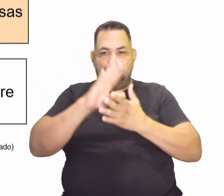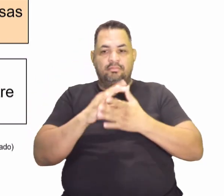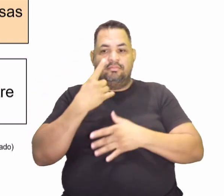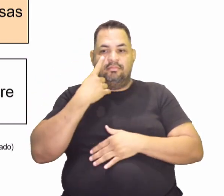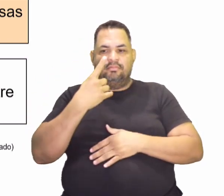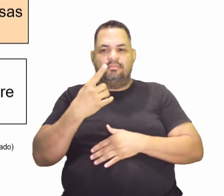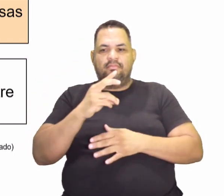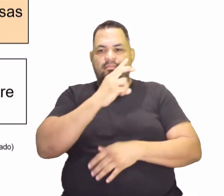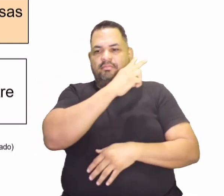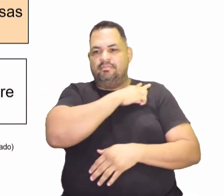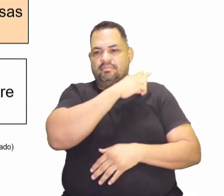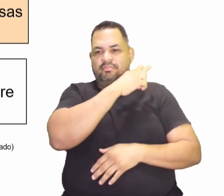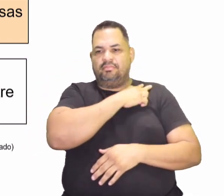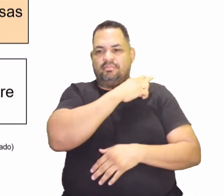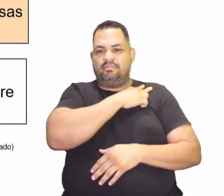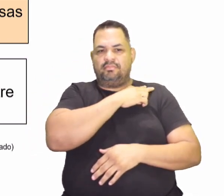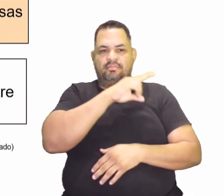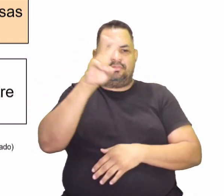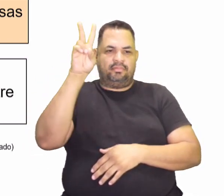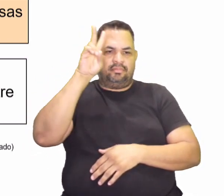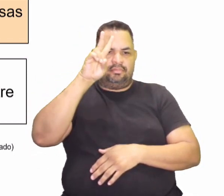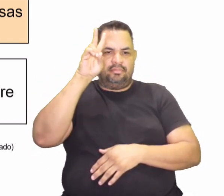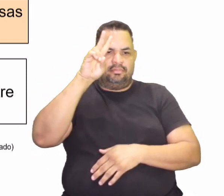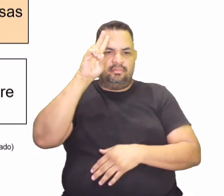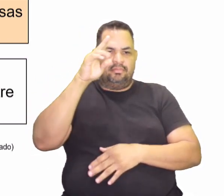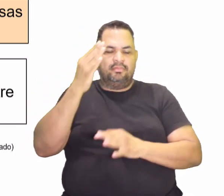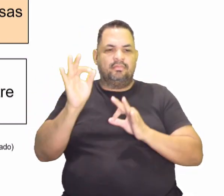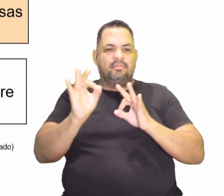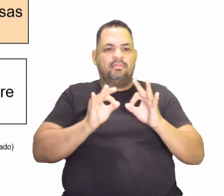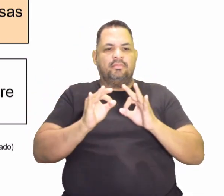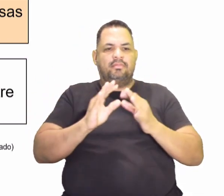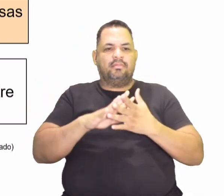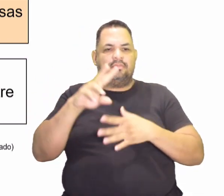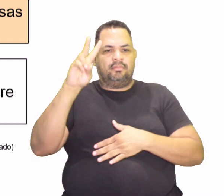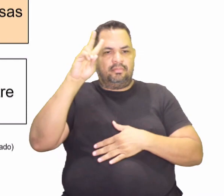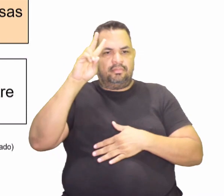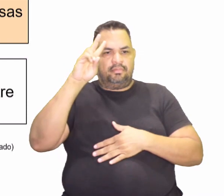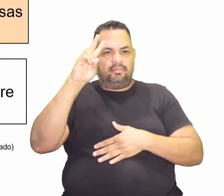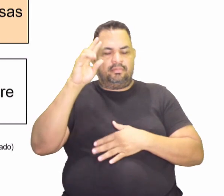no segundo ano. Vocês lembram desse